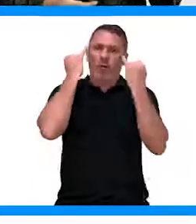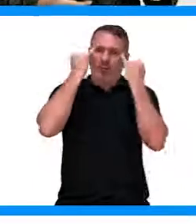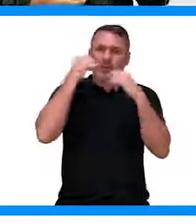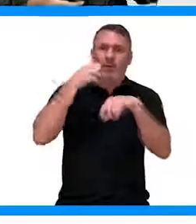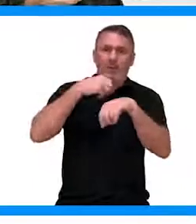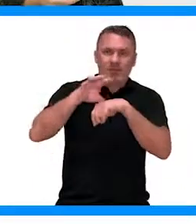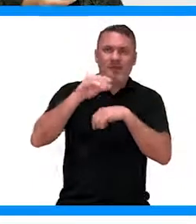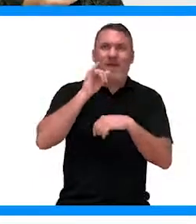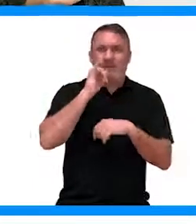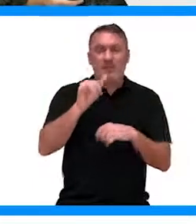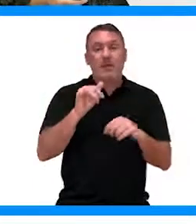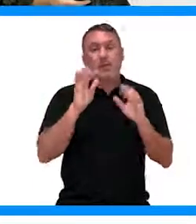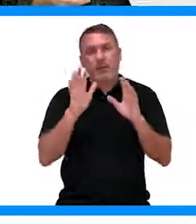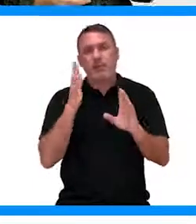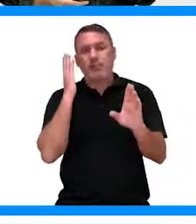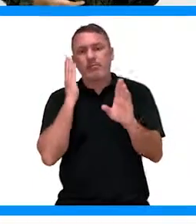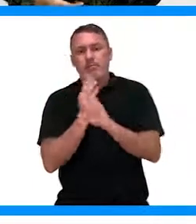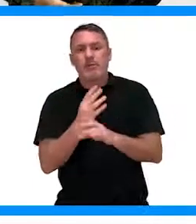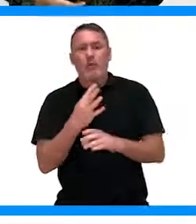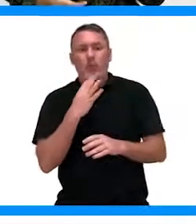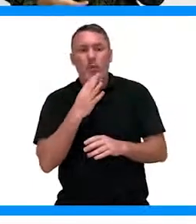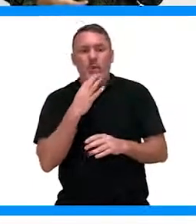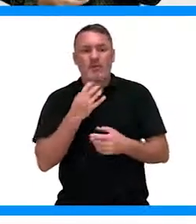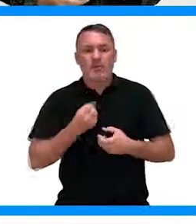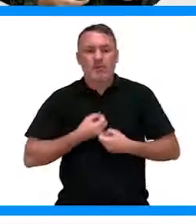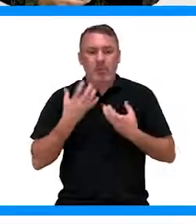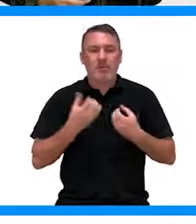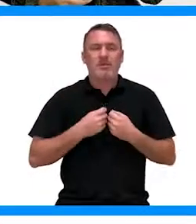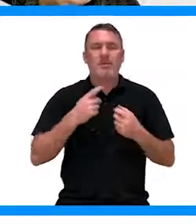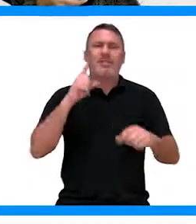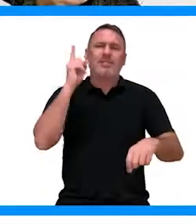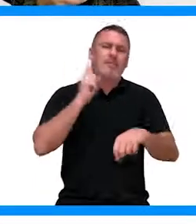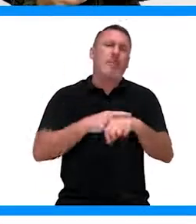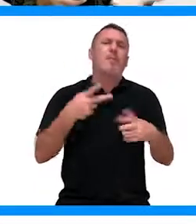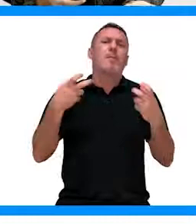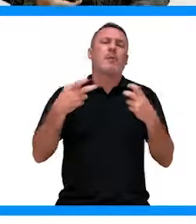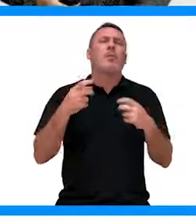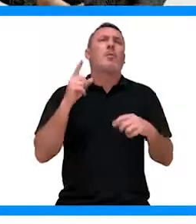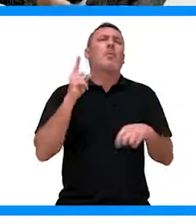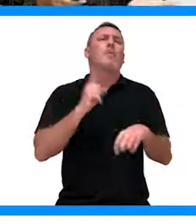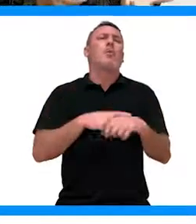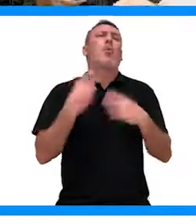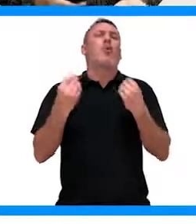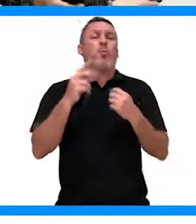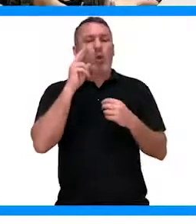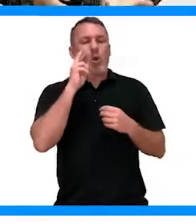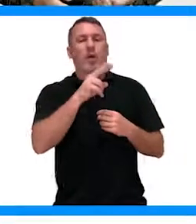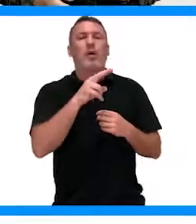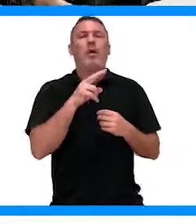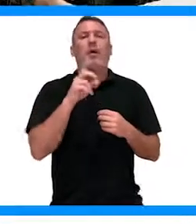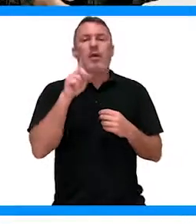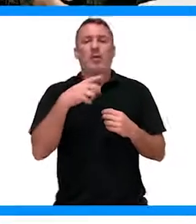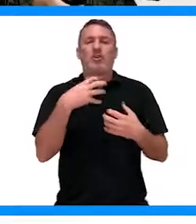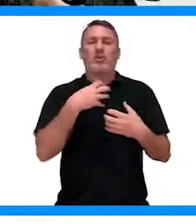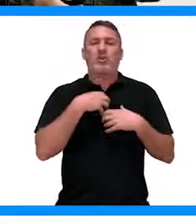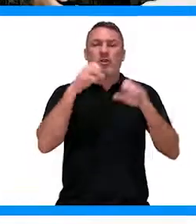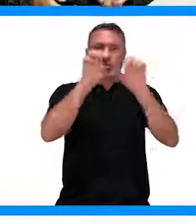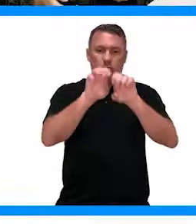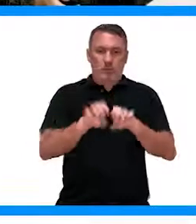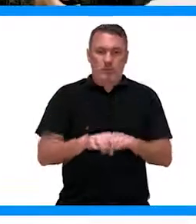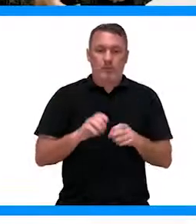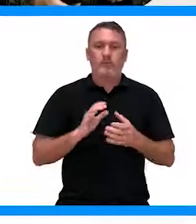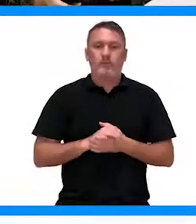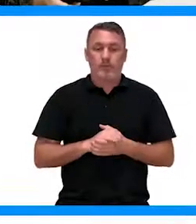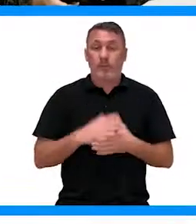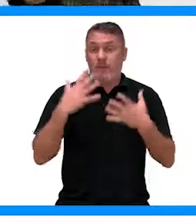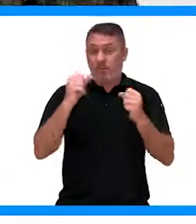com a mensagem, a função e a forma, mas a gente identifica a poesia logo de cara, né, em primeiro momento, olhando a